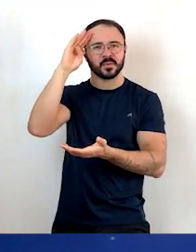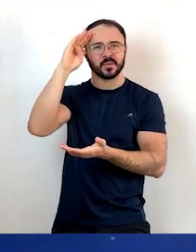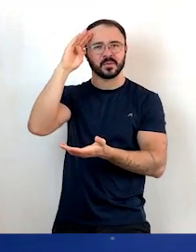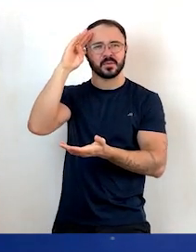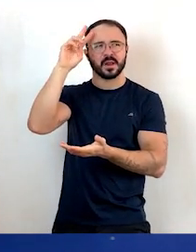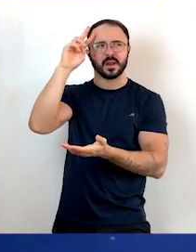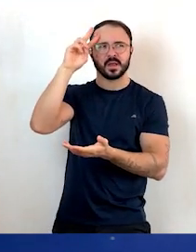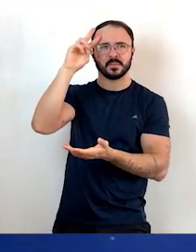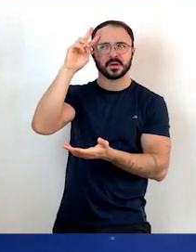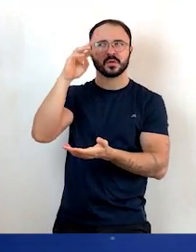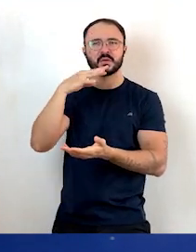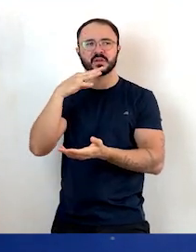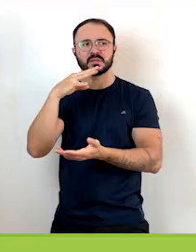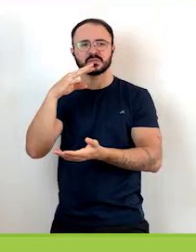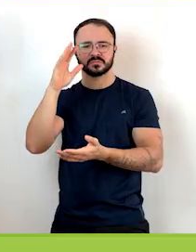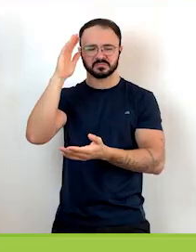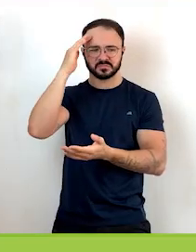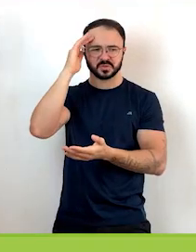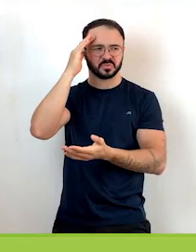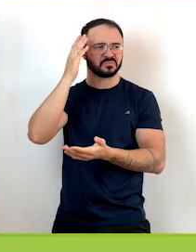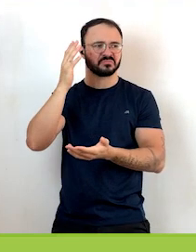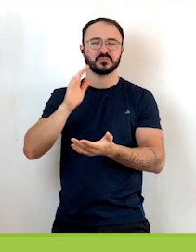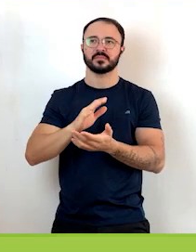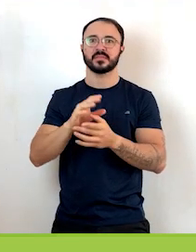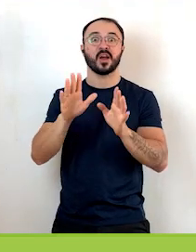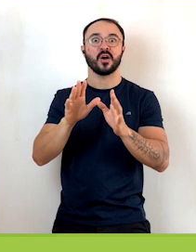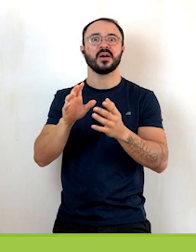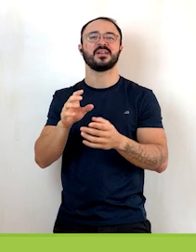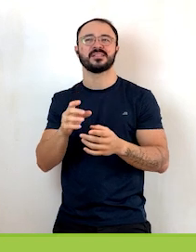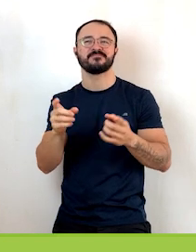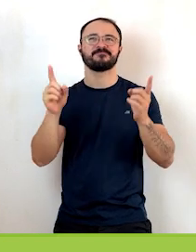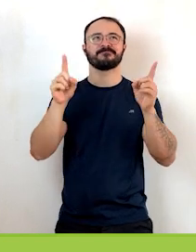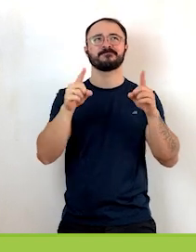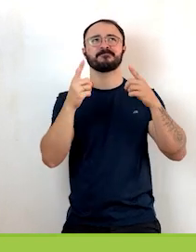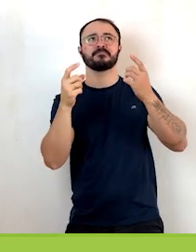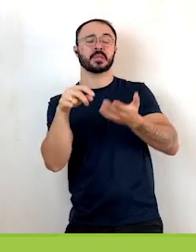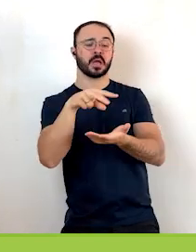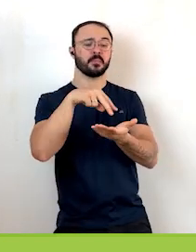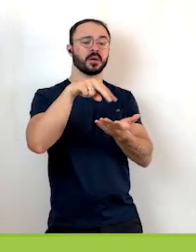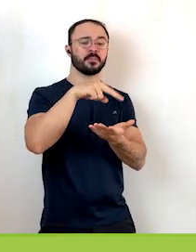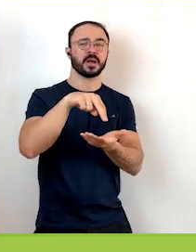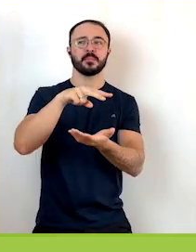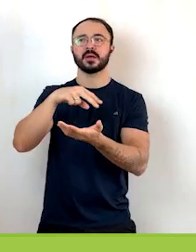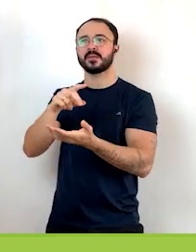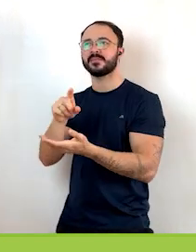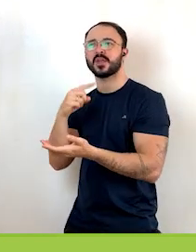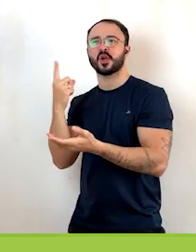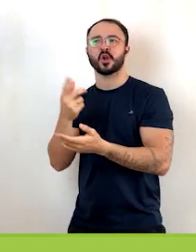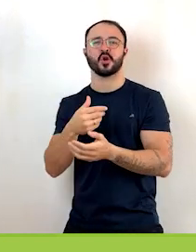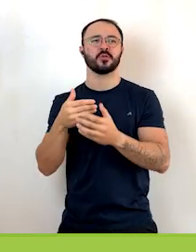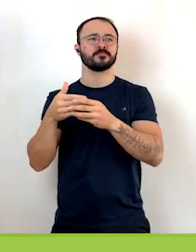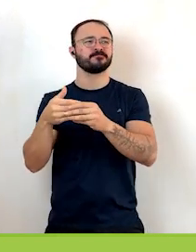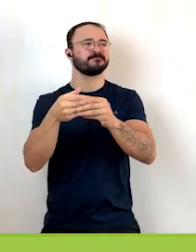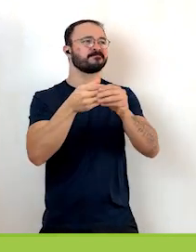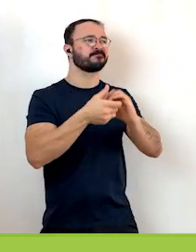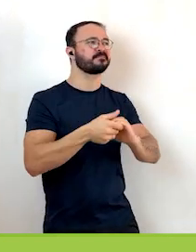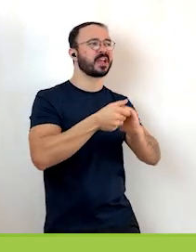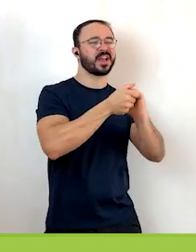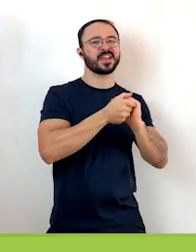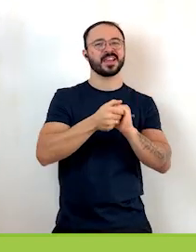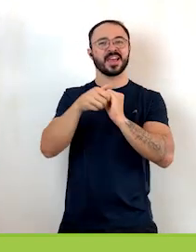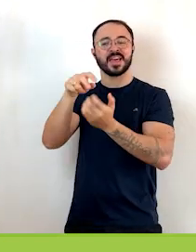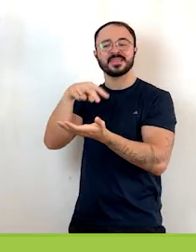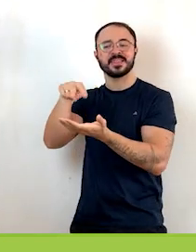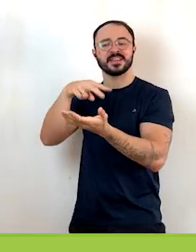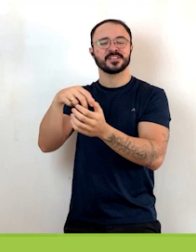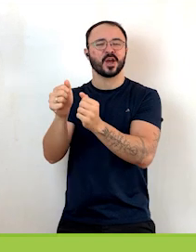vamos contar com a tia ciranda cirandinha vamos todos cirandar vamos dar a meia